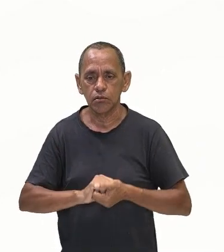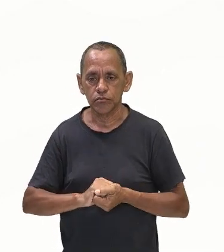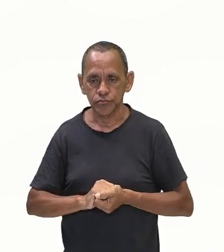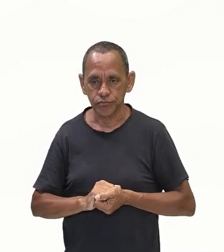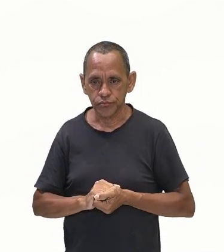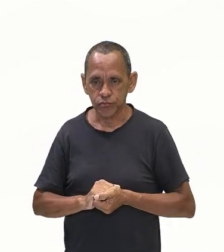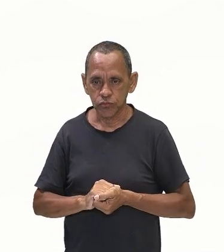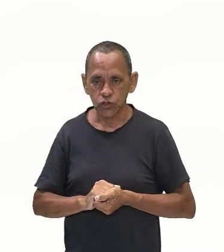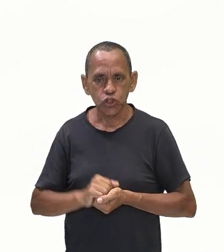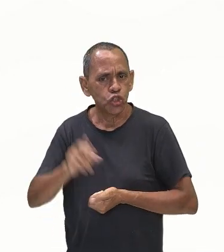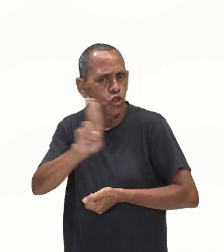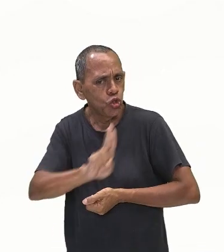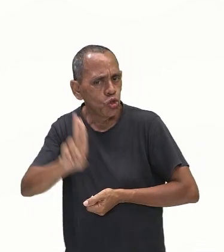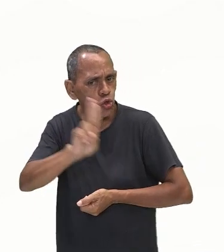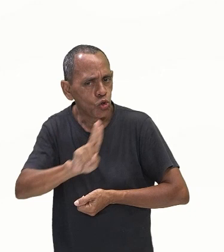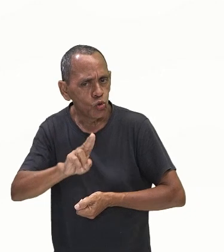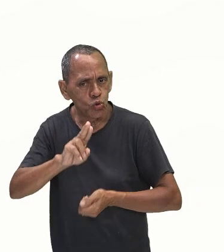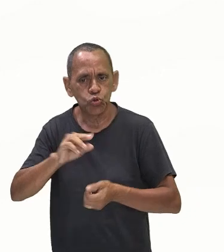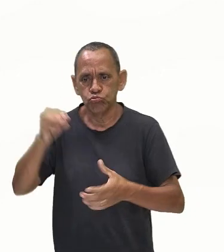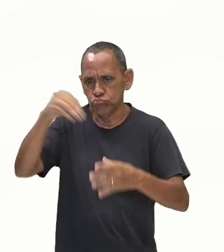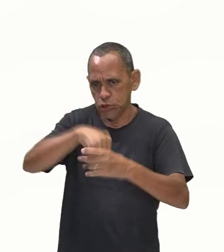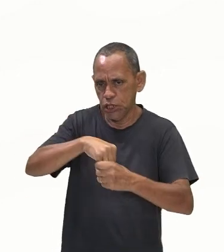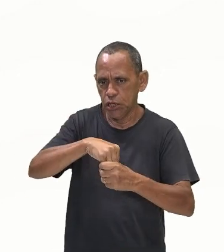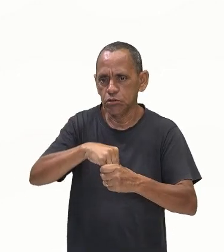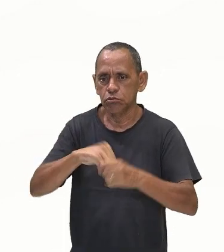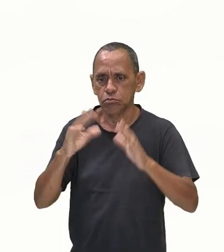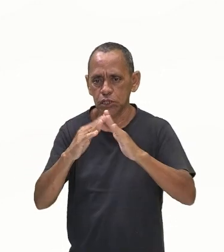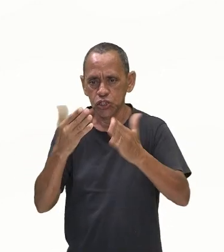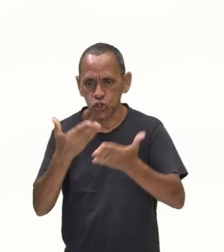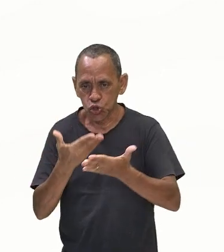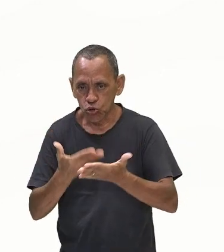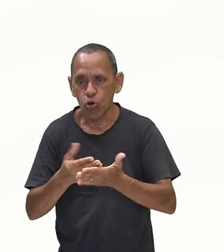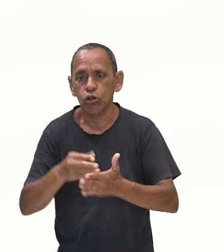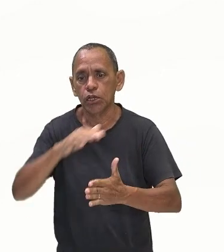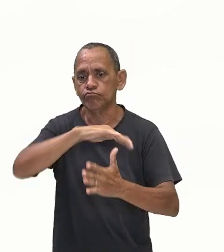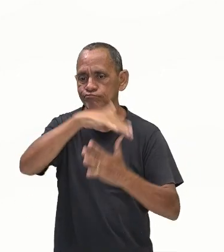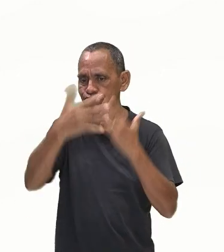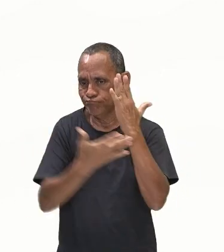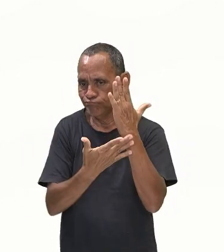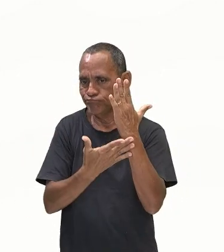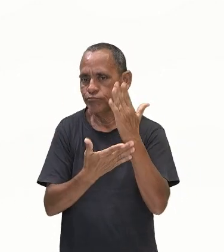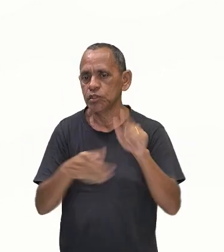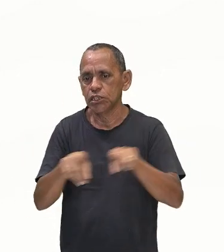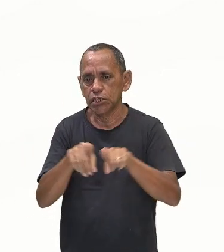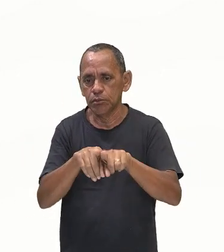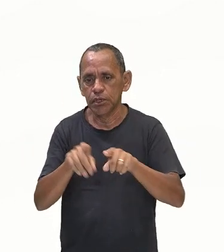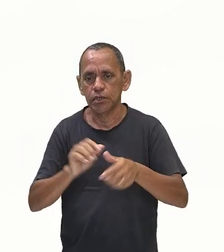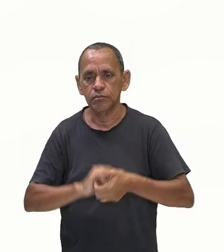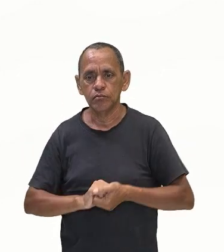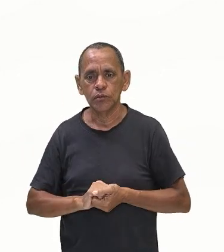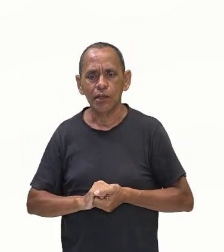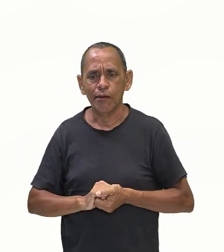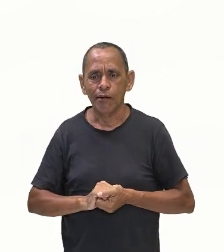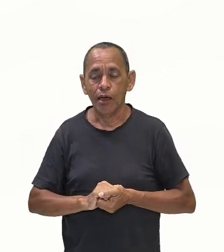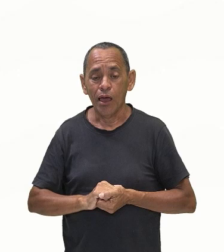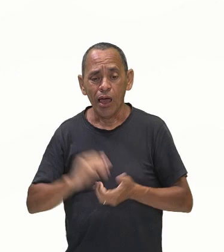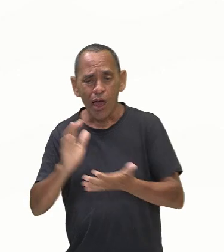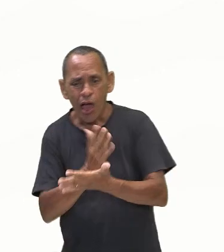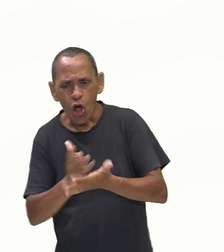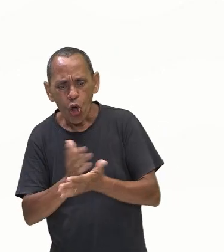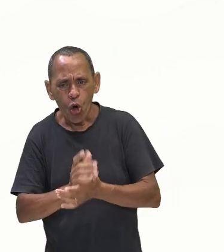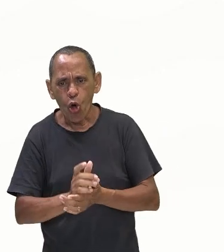ao uso de Libras. Então, além dessa situação do Estado, as escolas também não querem, basicamente,